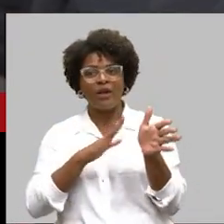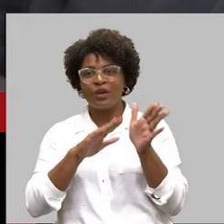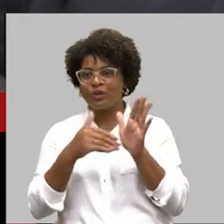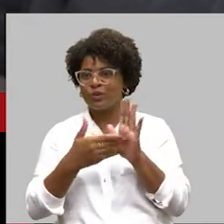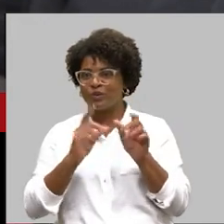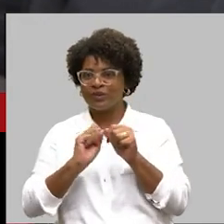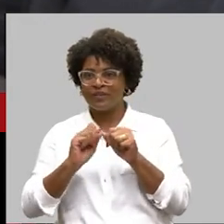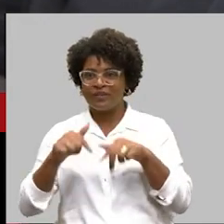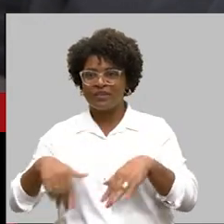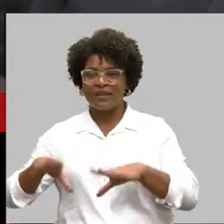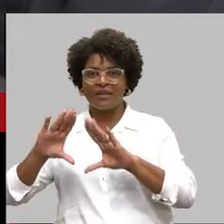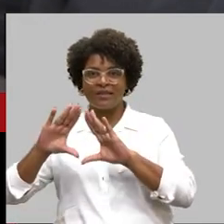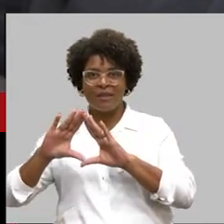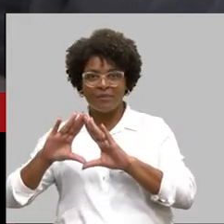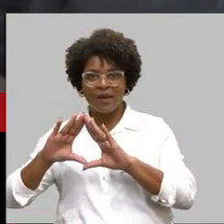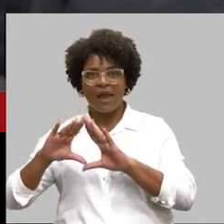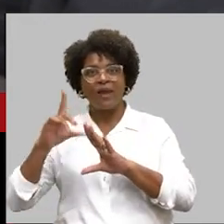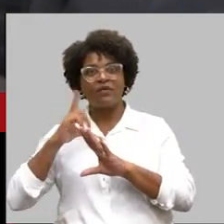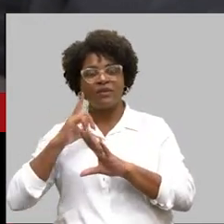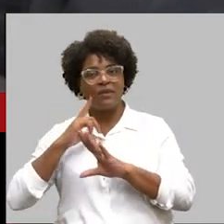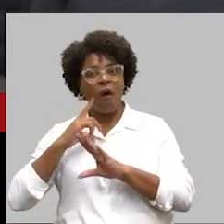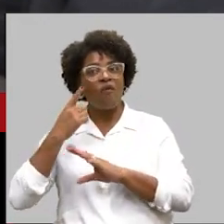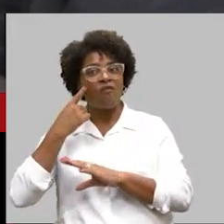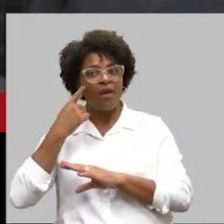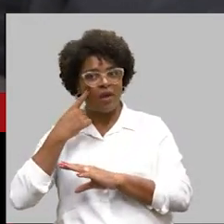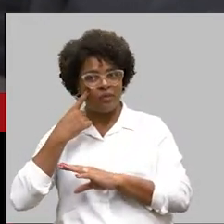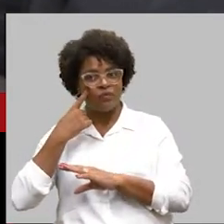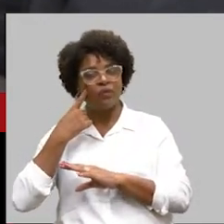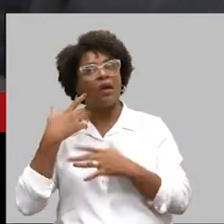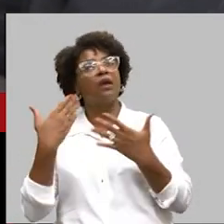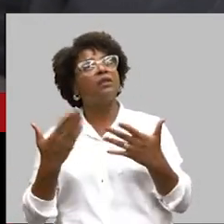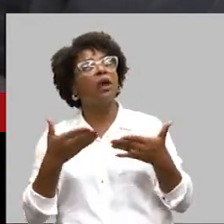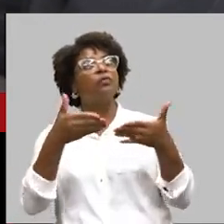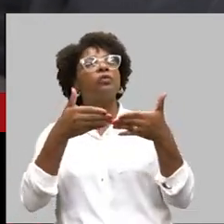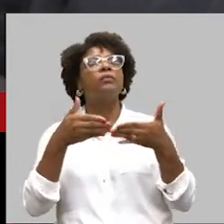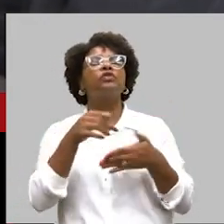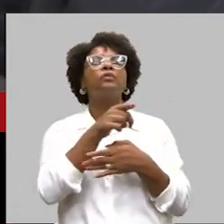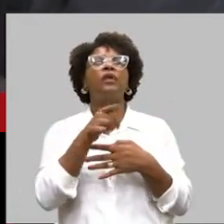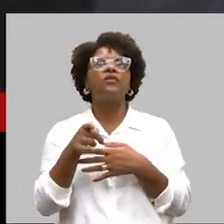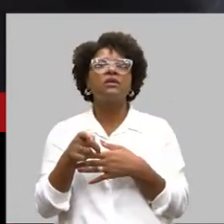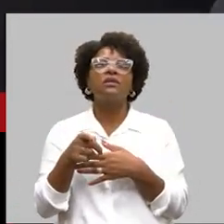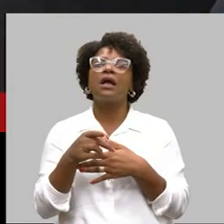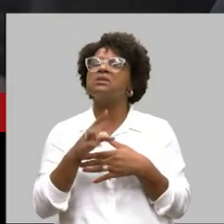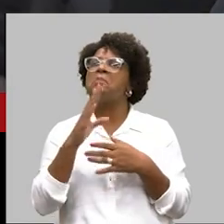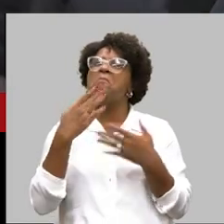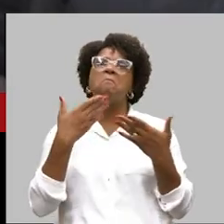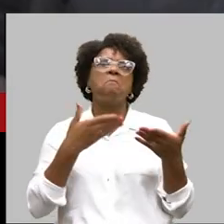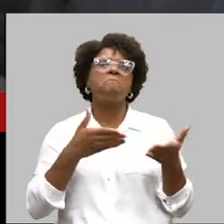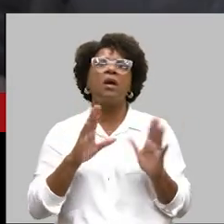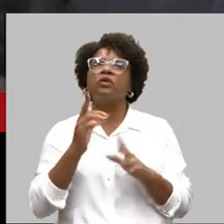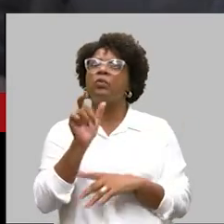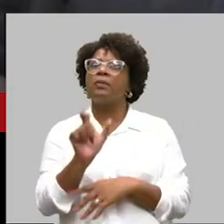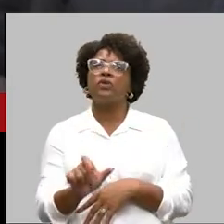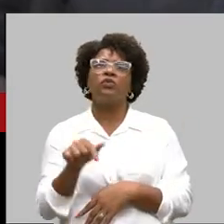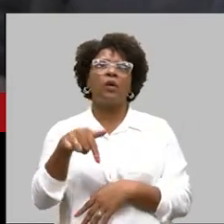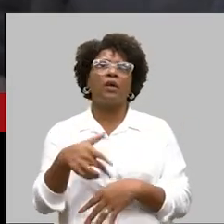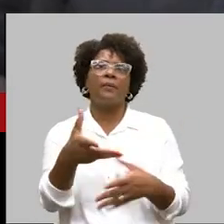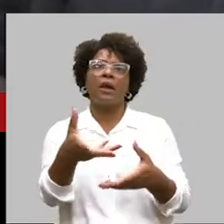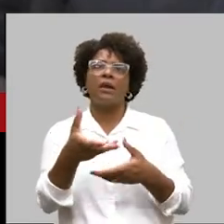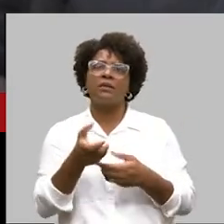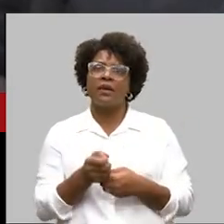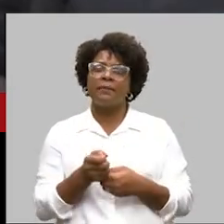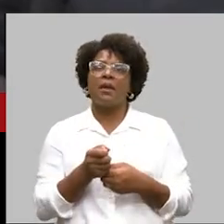estão nos ouvindo então fica o apelo para que vocês designe alguém para vir receber fazer uma fala em nome do Governo do Estado o governo do estado